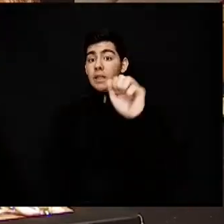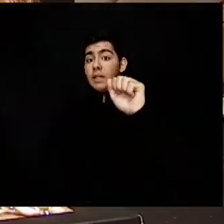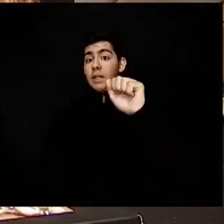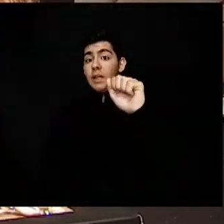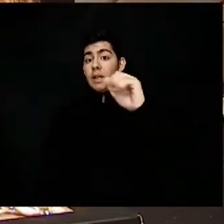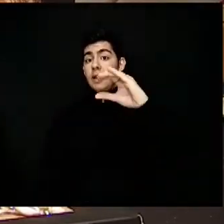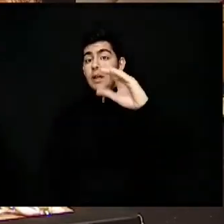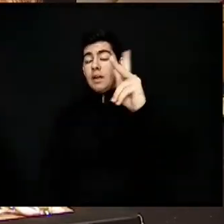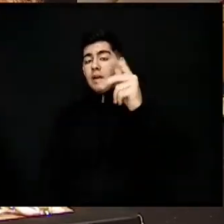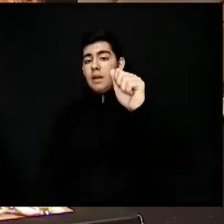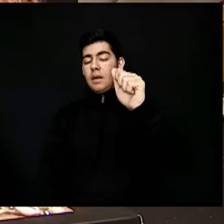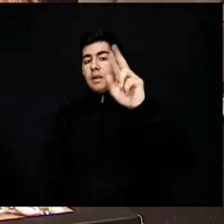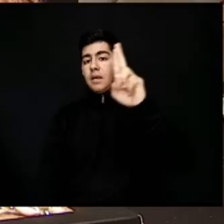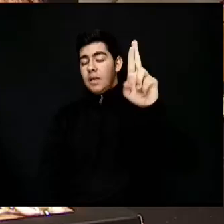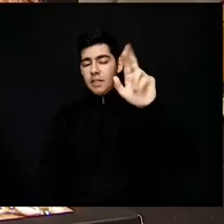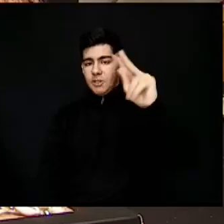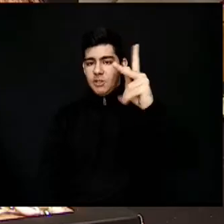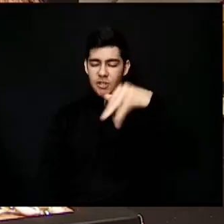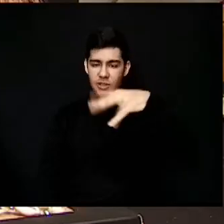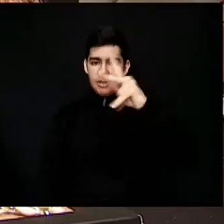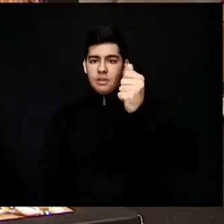metal,